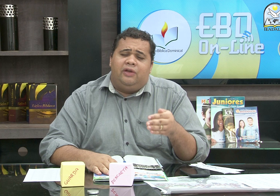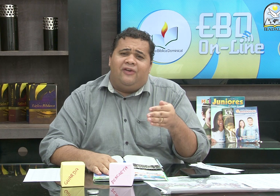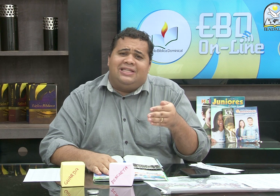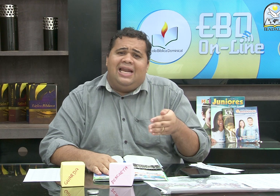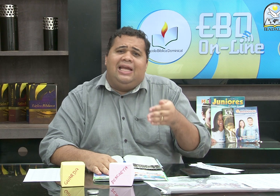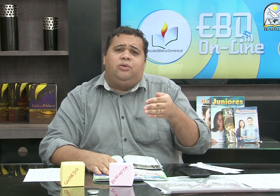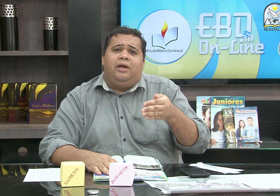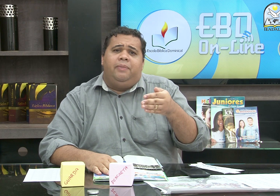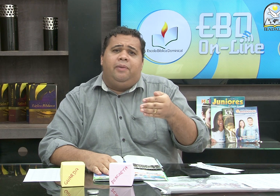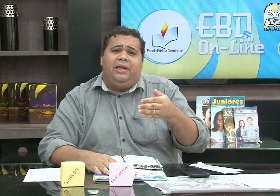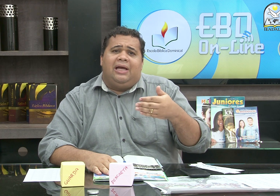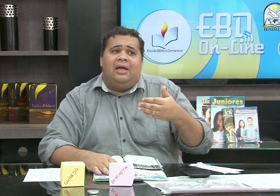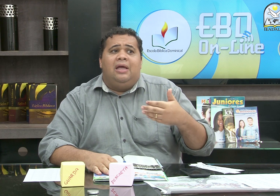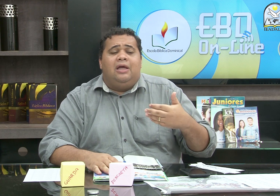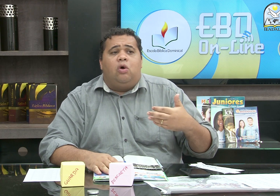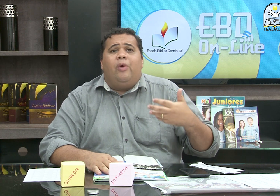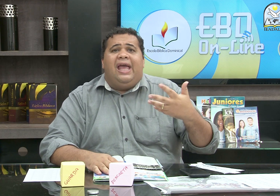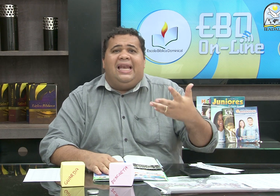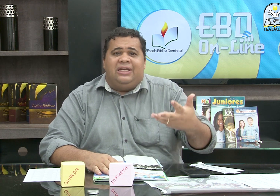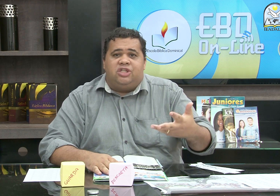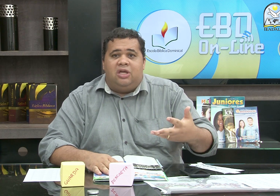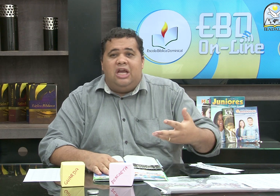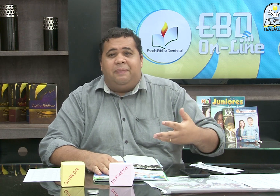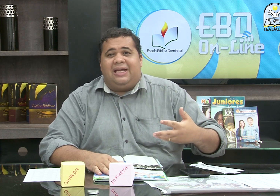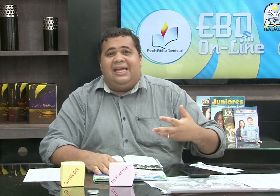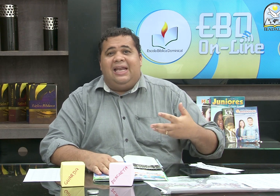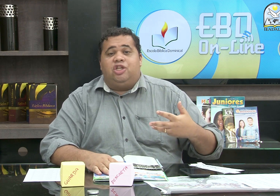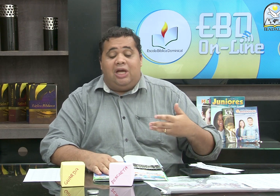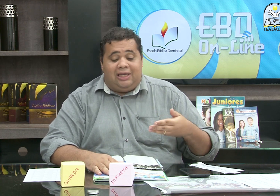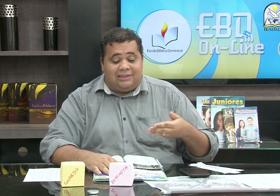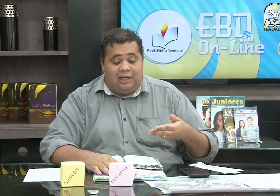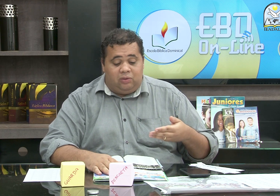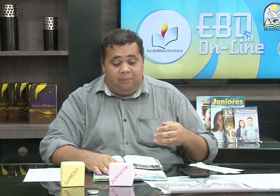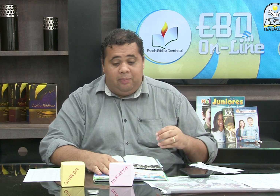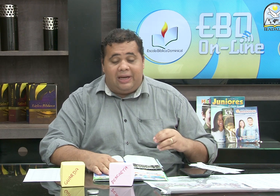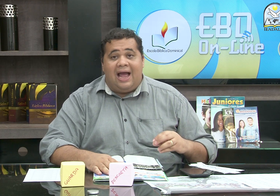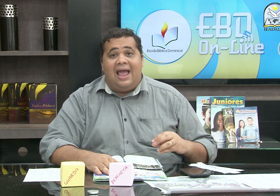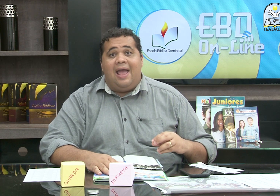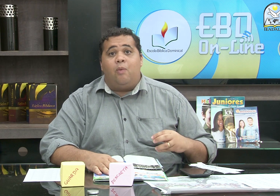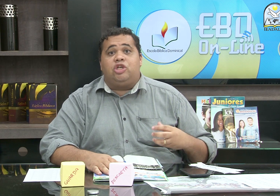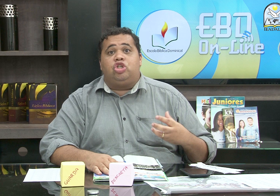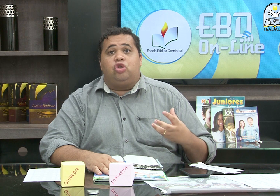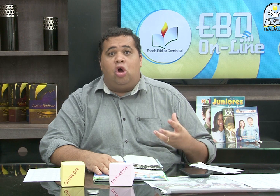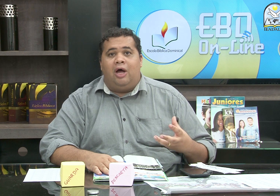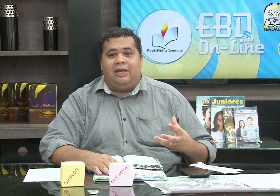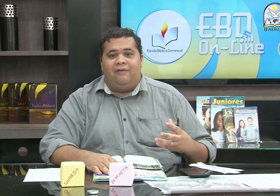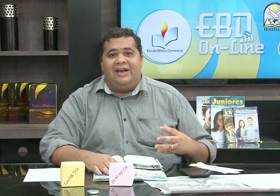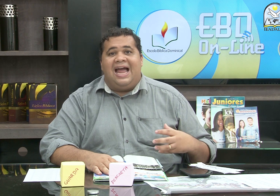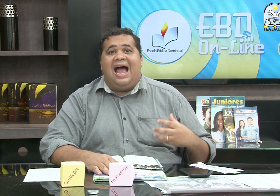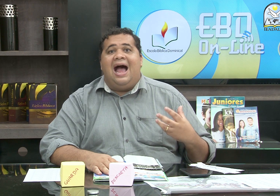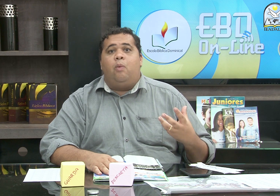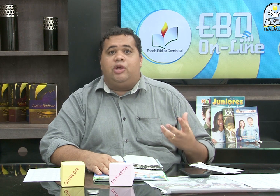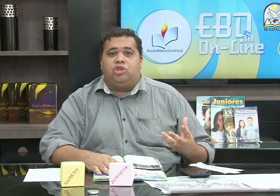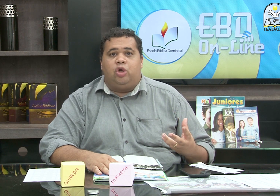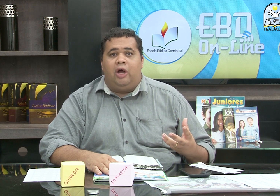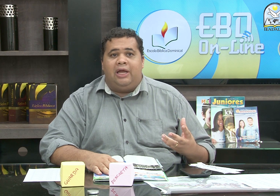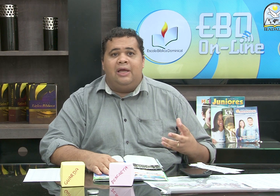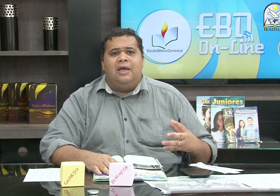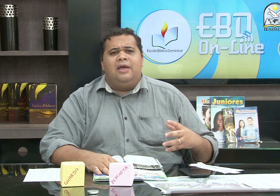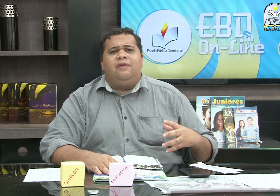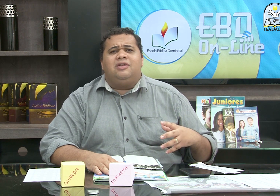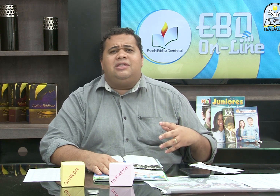professor de fazer a leitura bíblica com eles para que eles já que essa leitura bíblica é uma história vai narrar uma